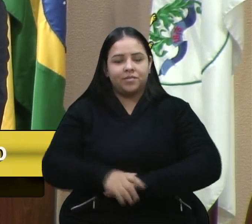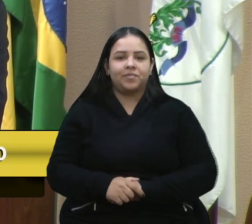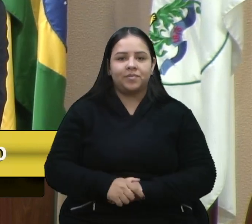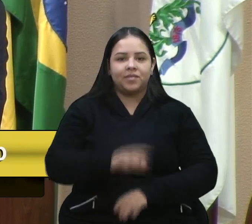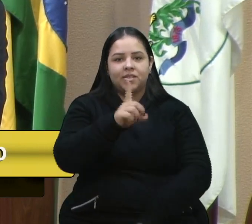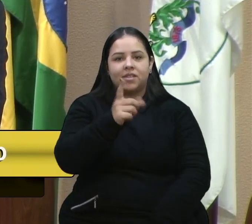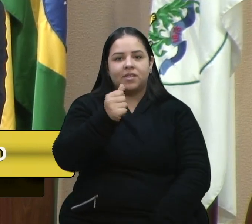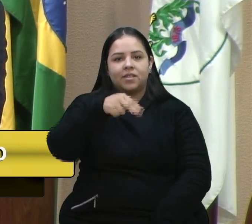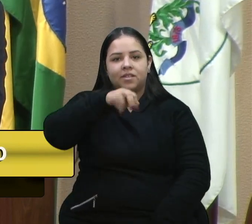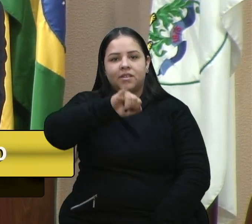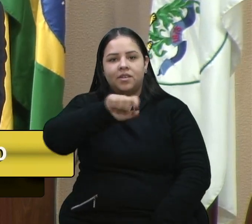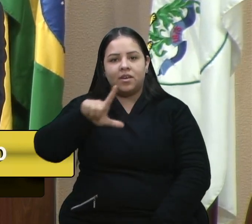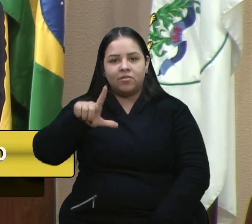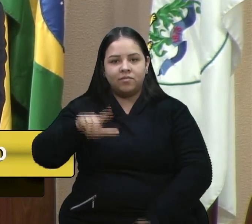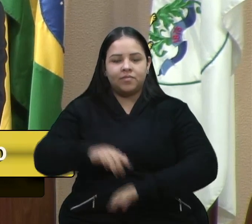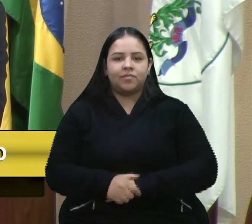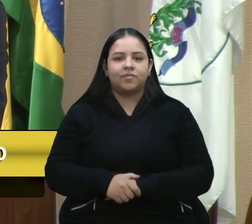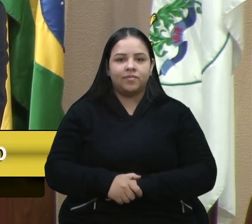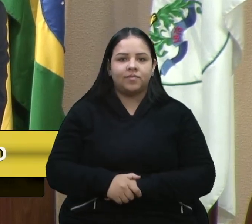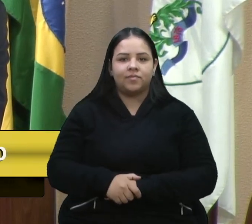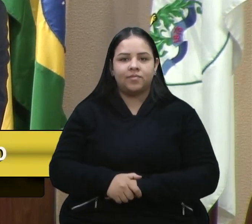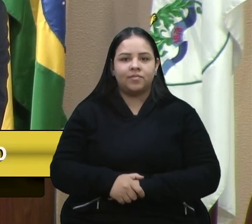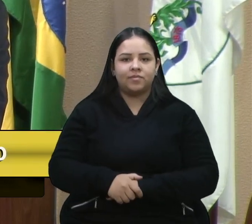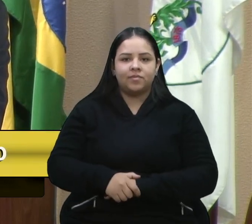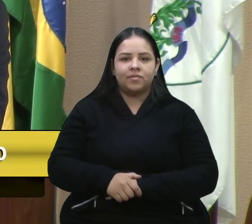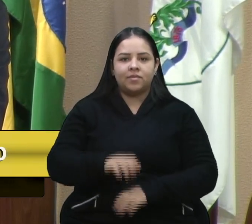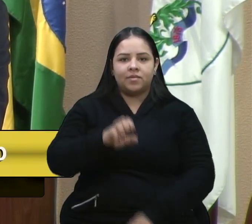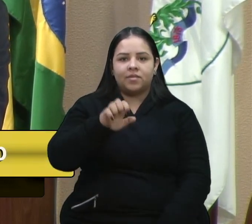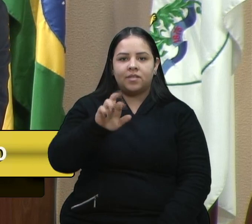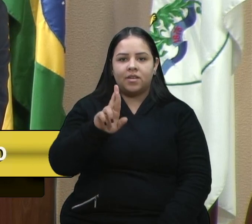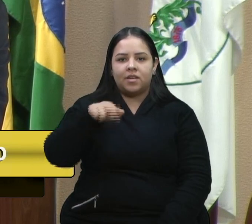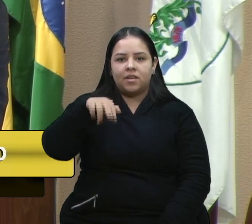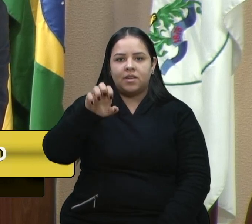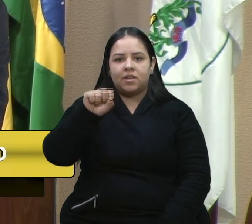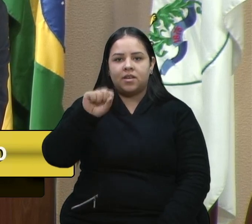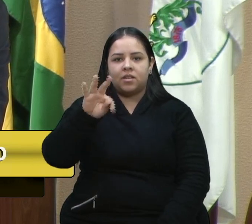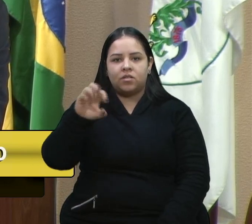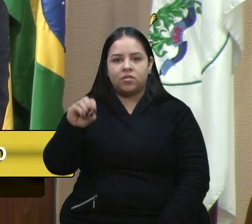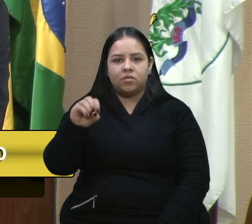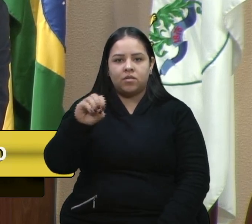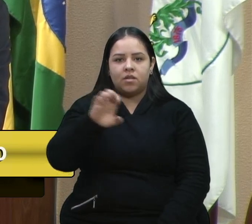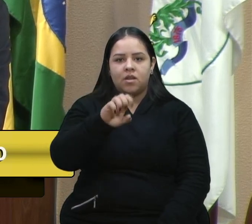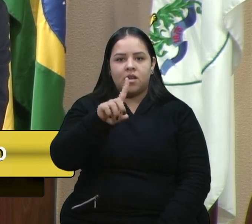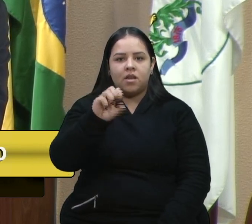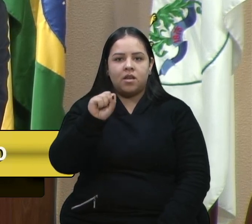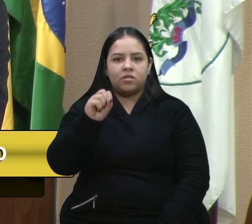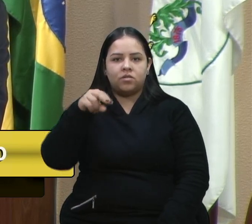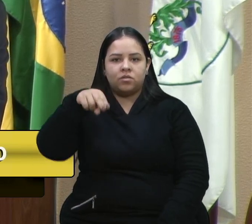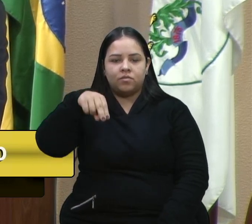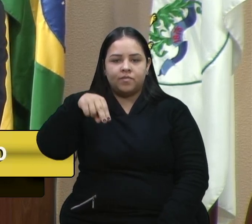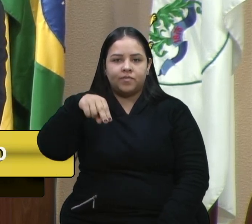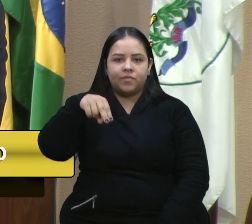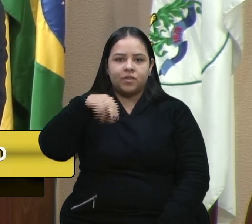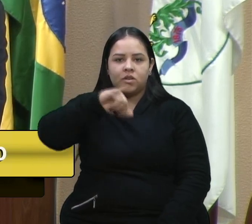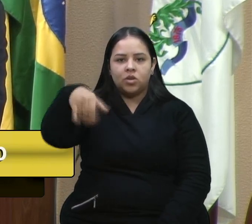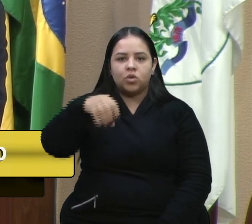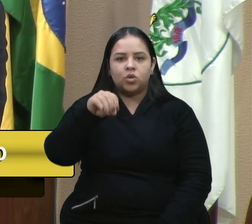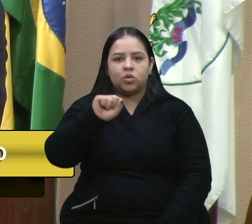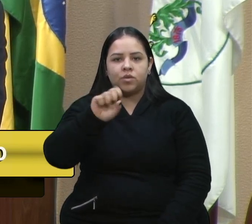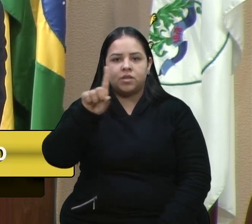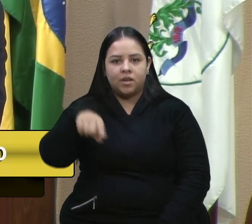Daniel Ferreira Moreno, doou. Ernesto Dorvalino Boff, Edson Jardel Barbosa, José Savas